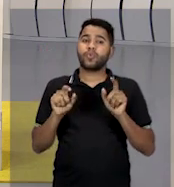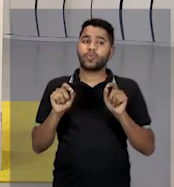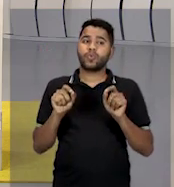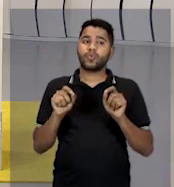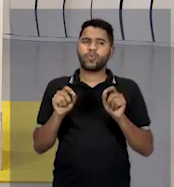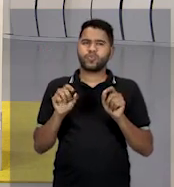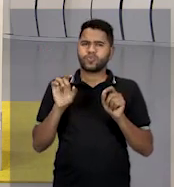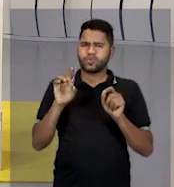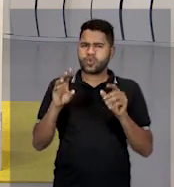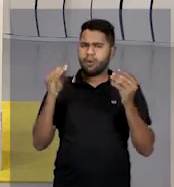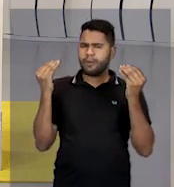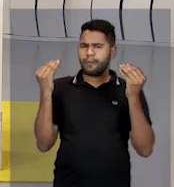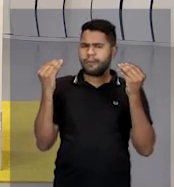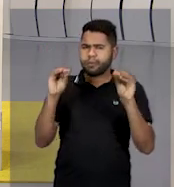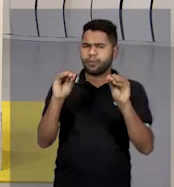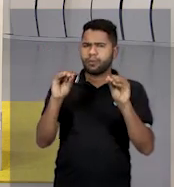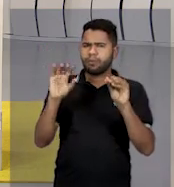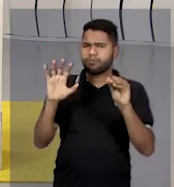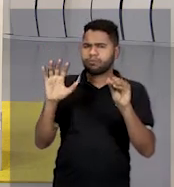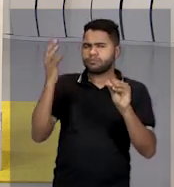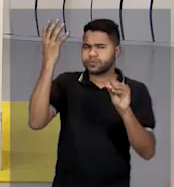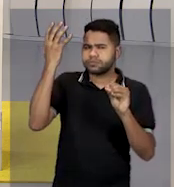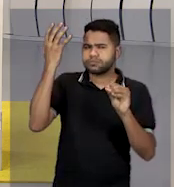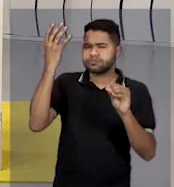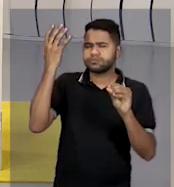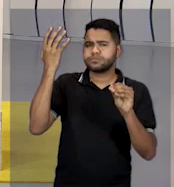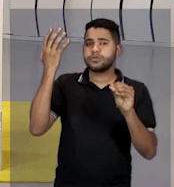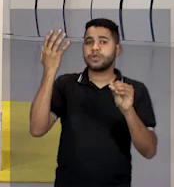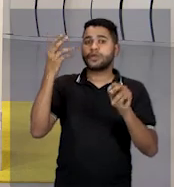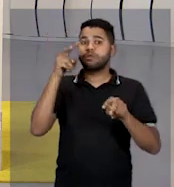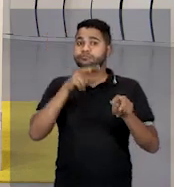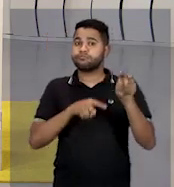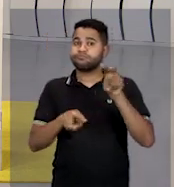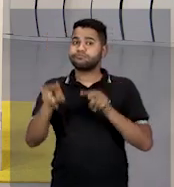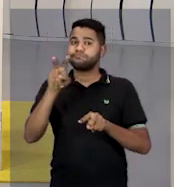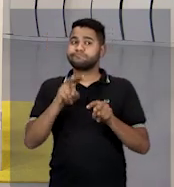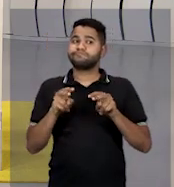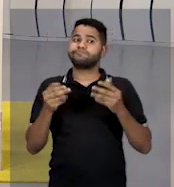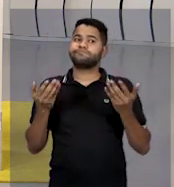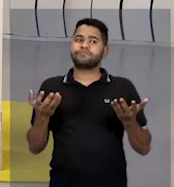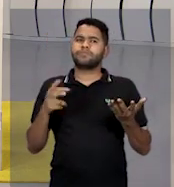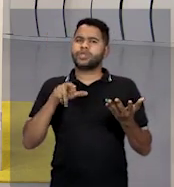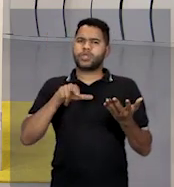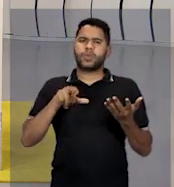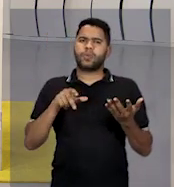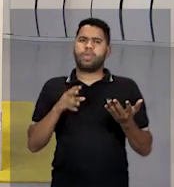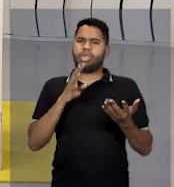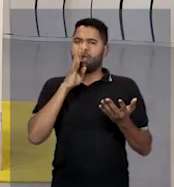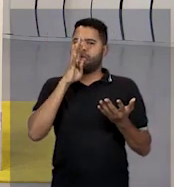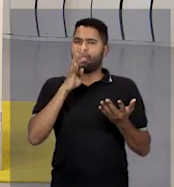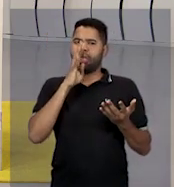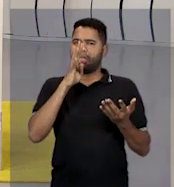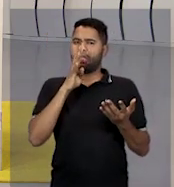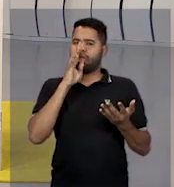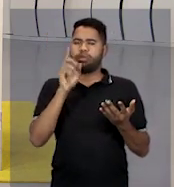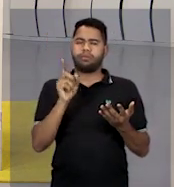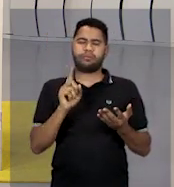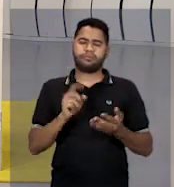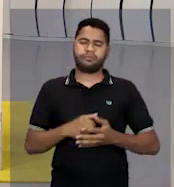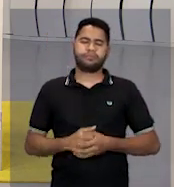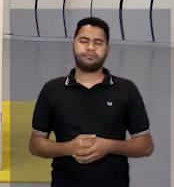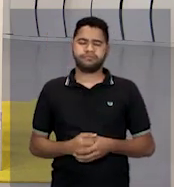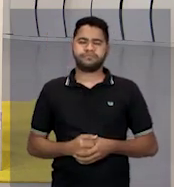só publicar os fatos que podem ser checados. Então, não é qualquer coisa que vai parar num